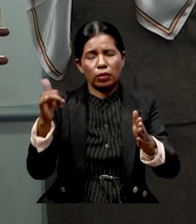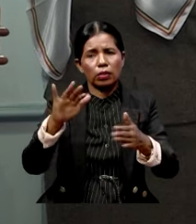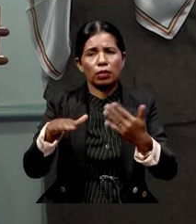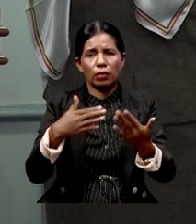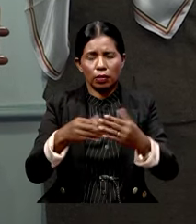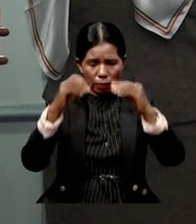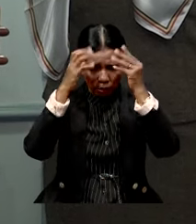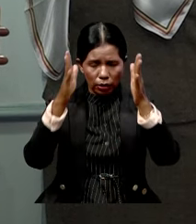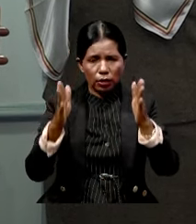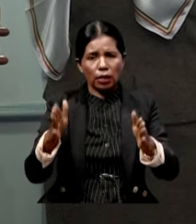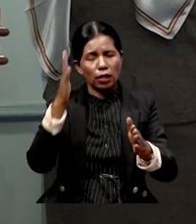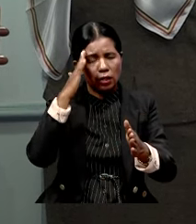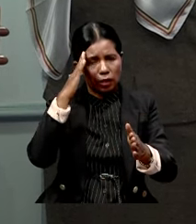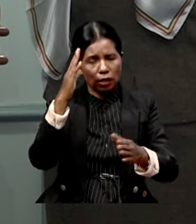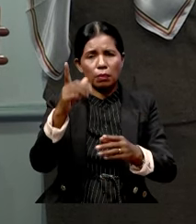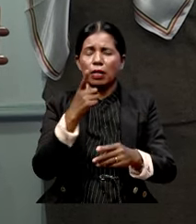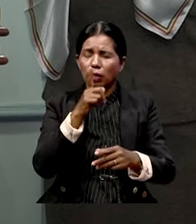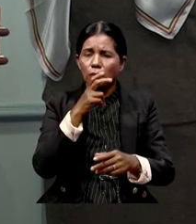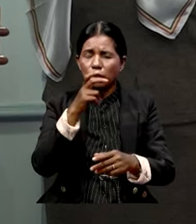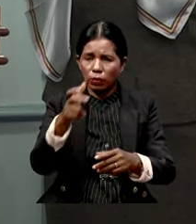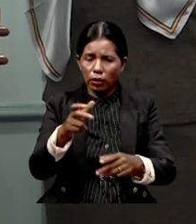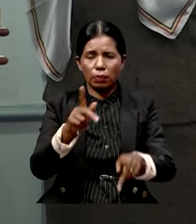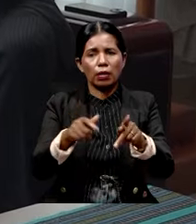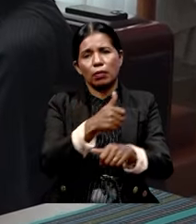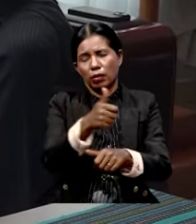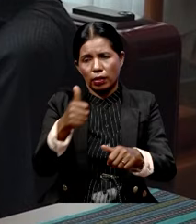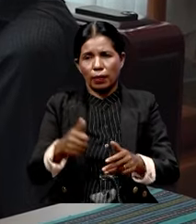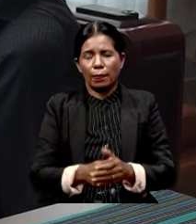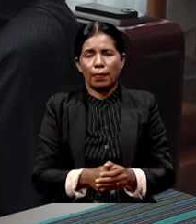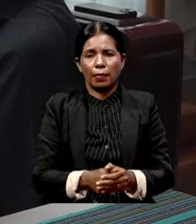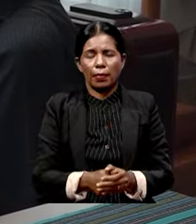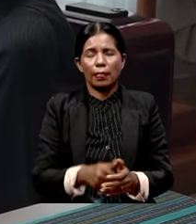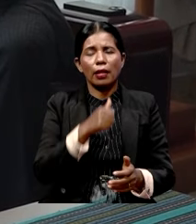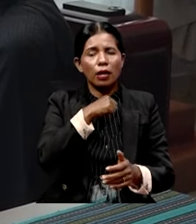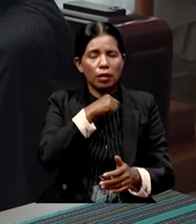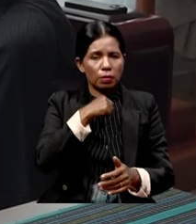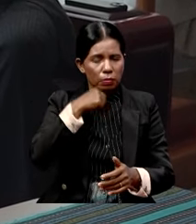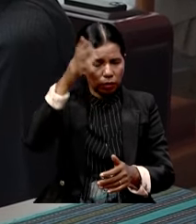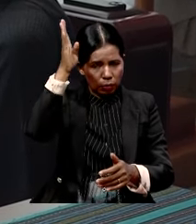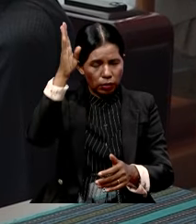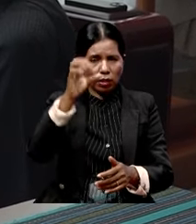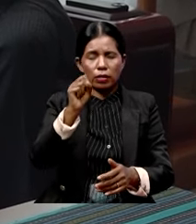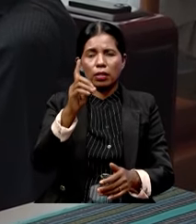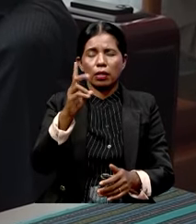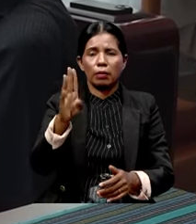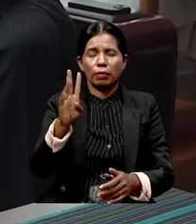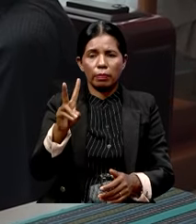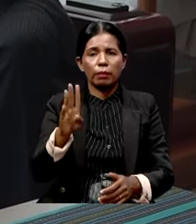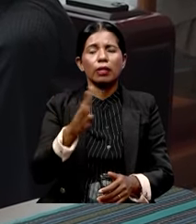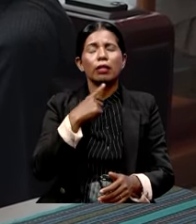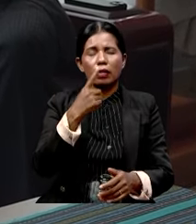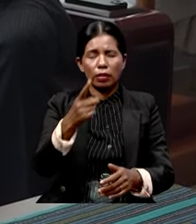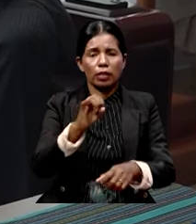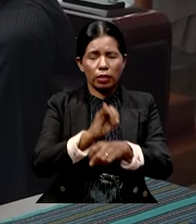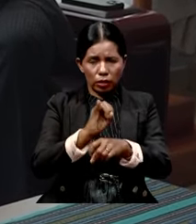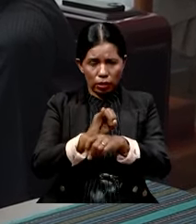professores também para a língua portuguesa, em particular. Dom Virgílio Cardeal do Carmo da Silva, SDB Hateten, Igreja Mos e a